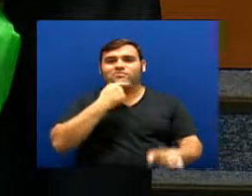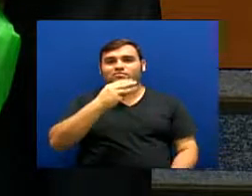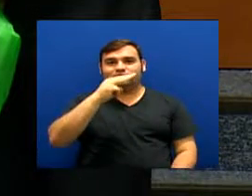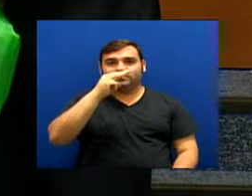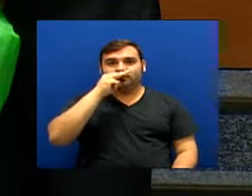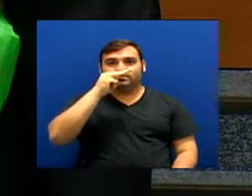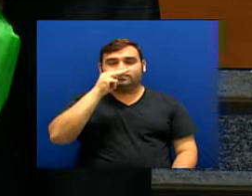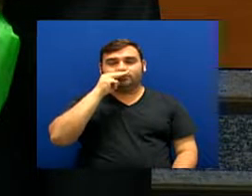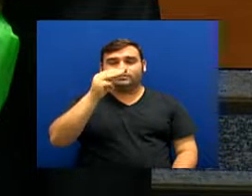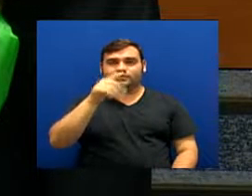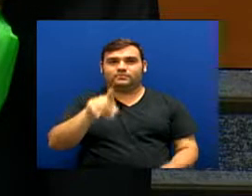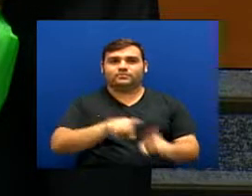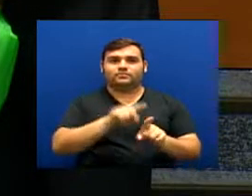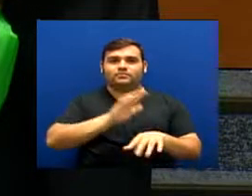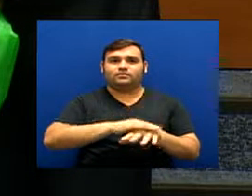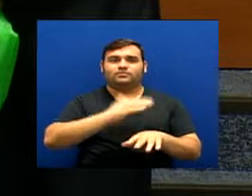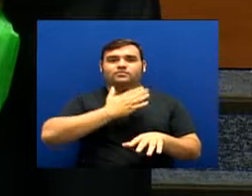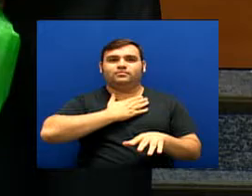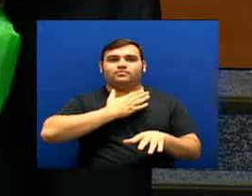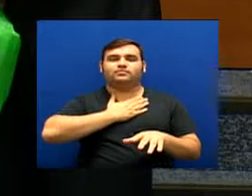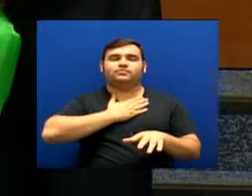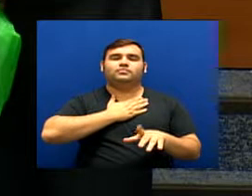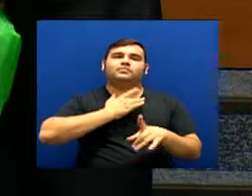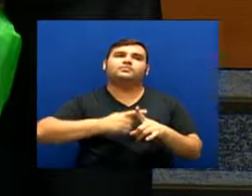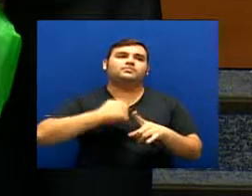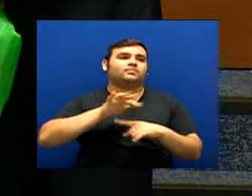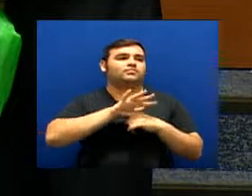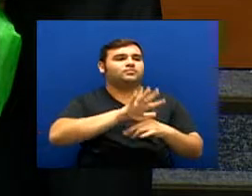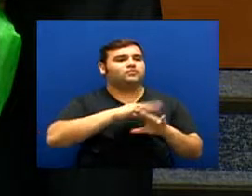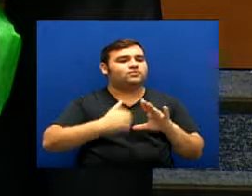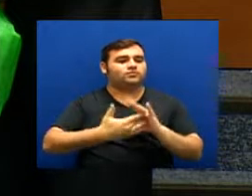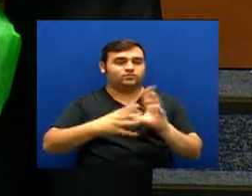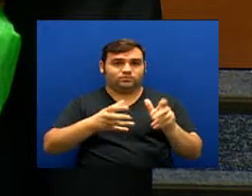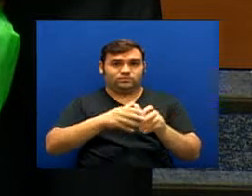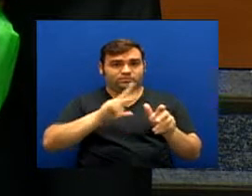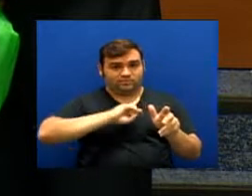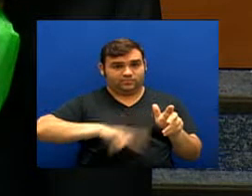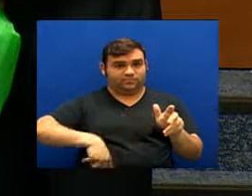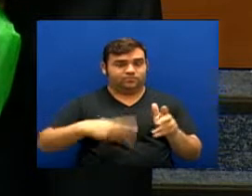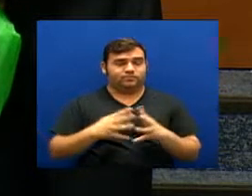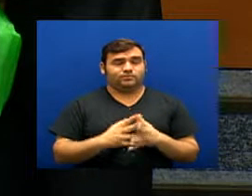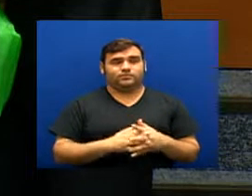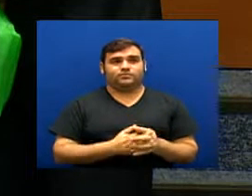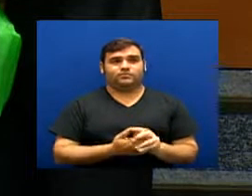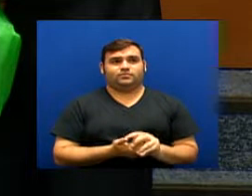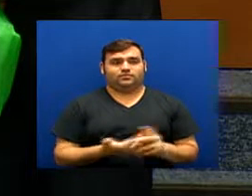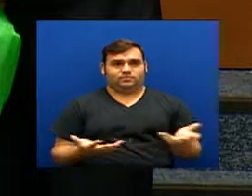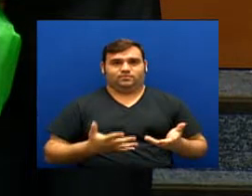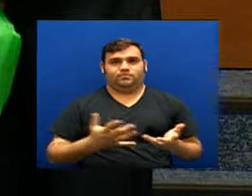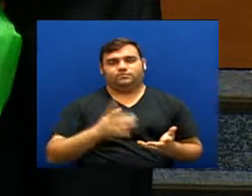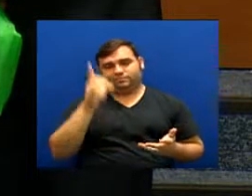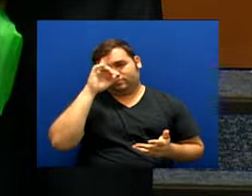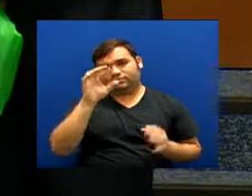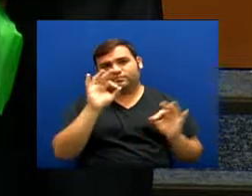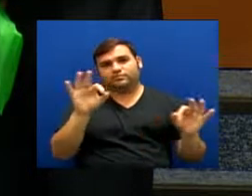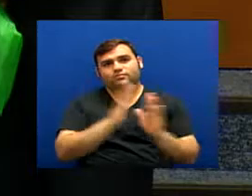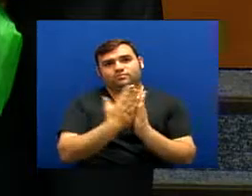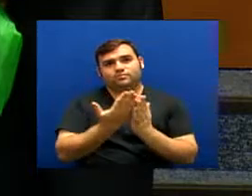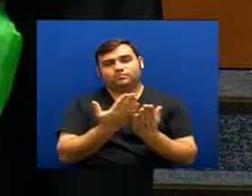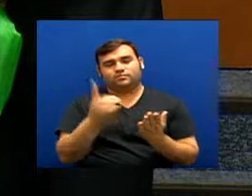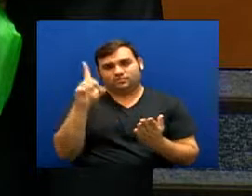15? 22 anos. Ah, é antes da CAP, inclusive, né? Começou como um grupo, né? Depois estabeleceu